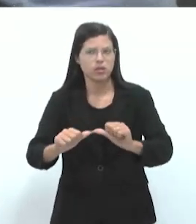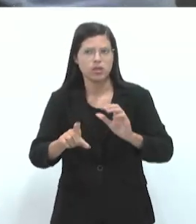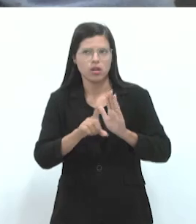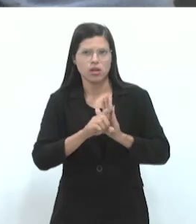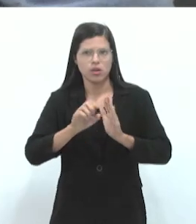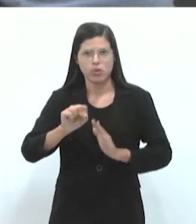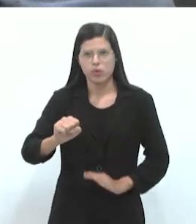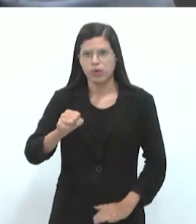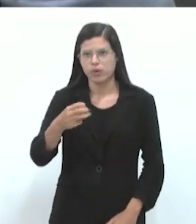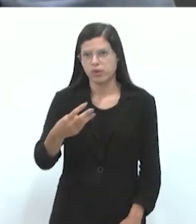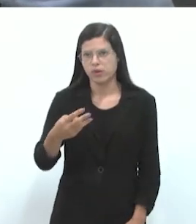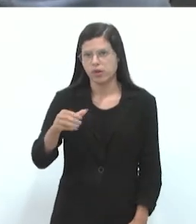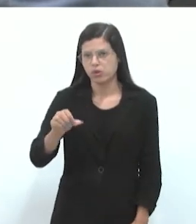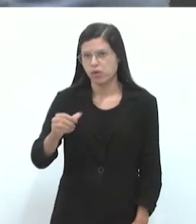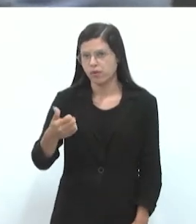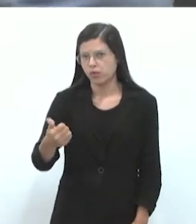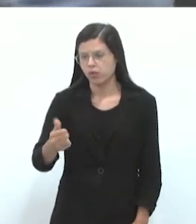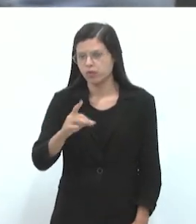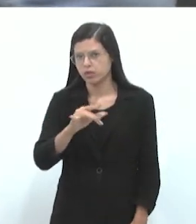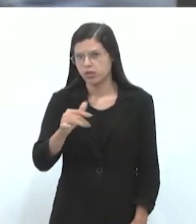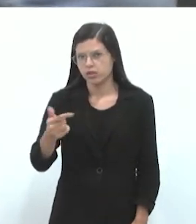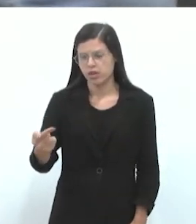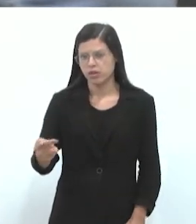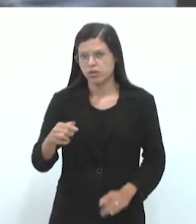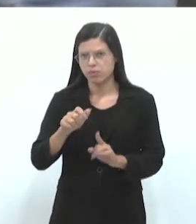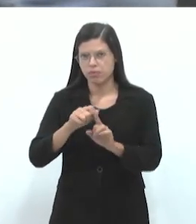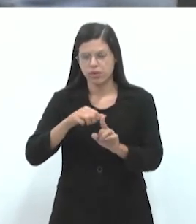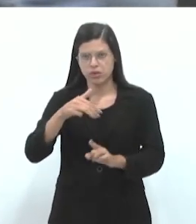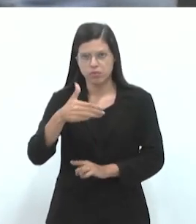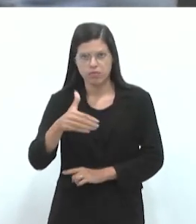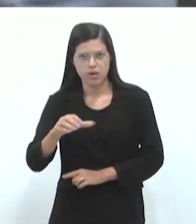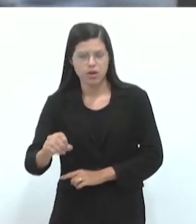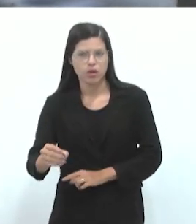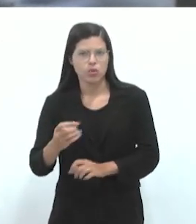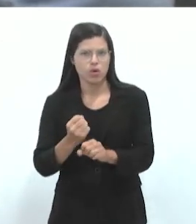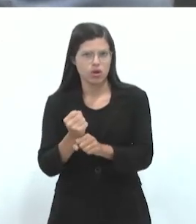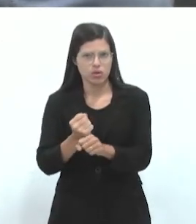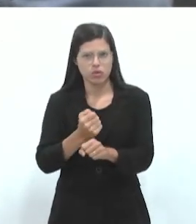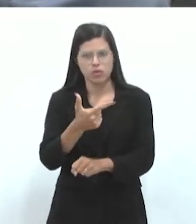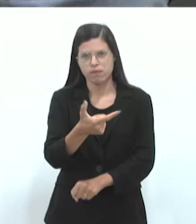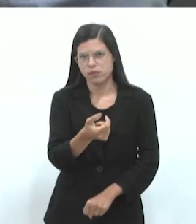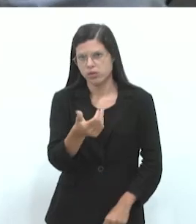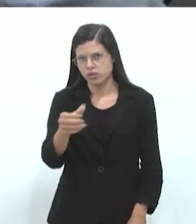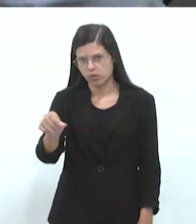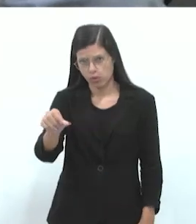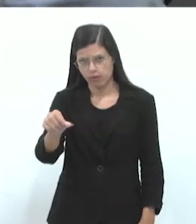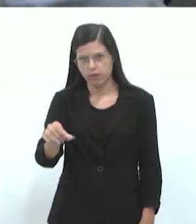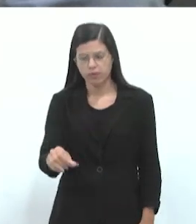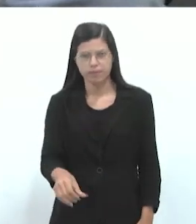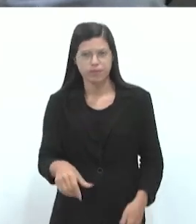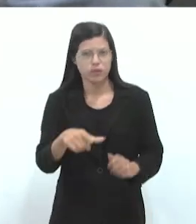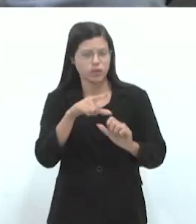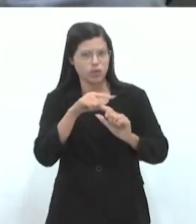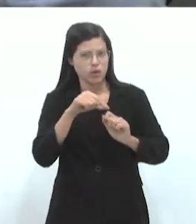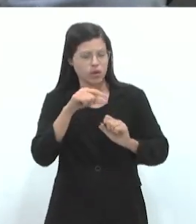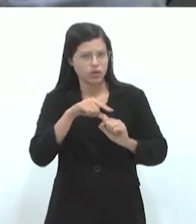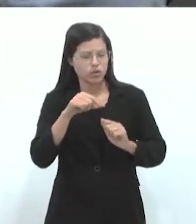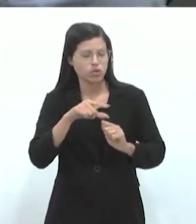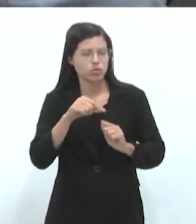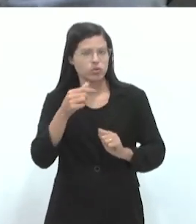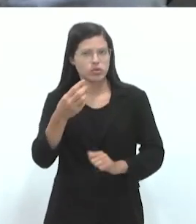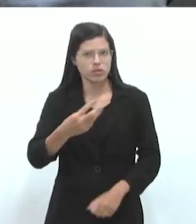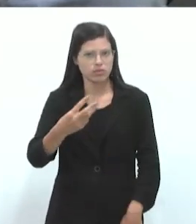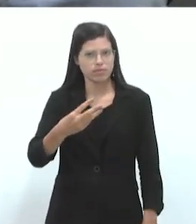Lei 8391, de 7 de maio de 19, que no seu artigo 3º